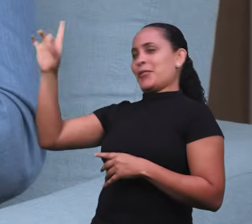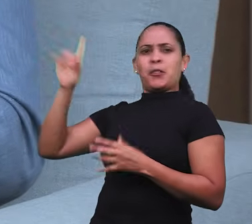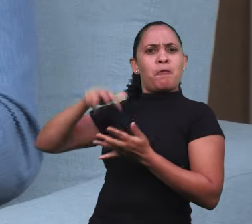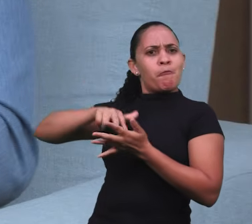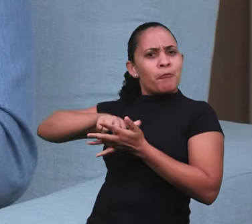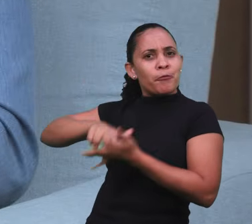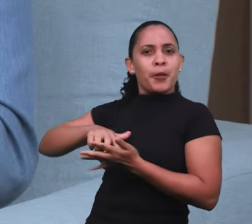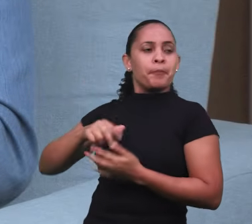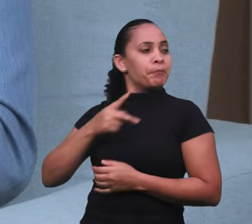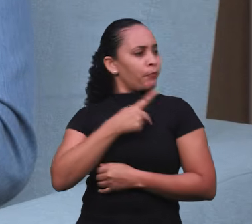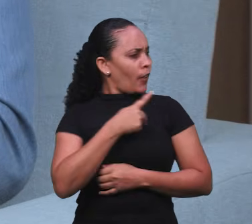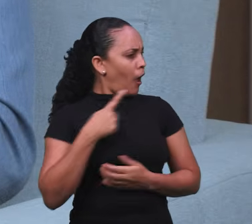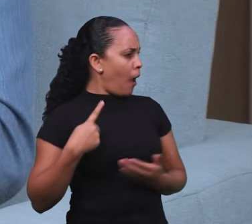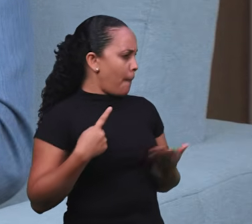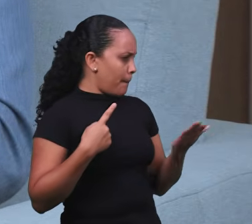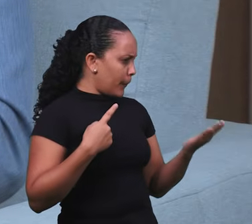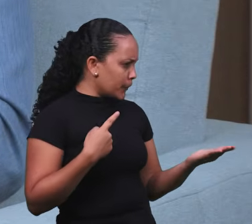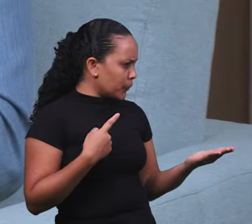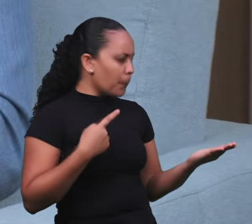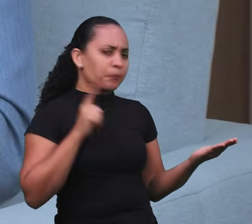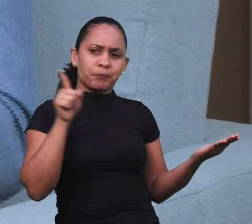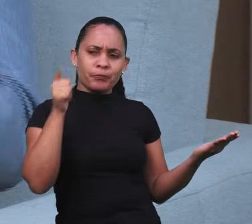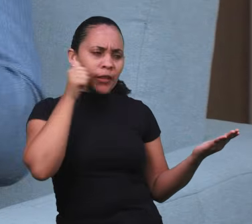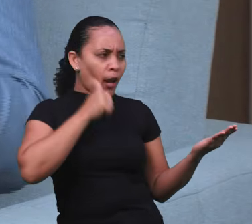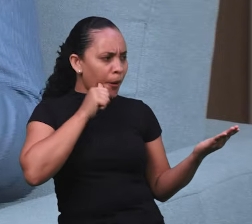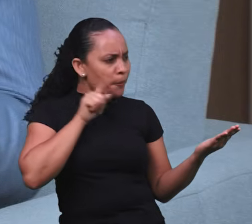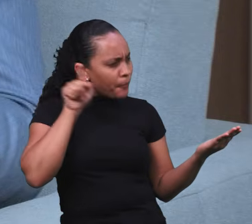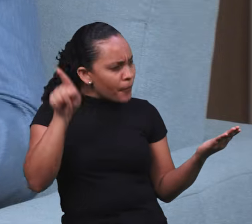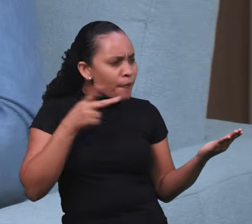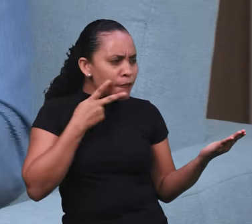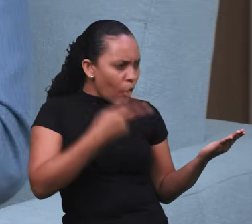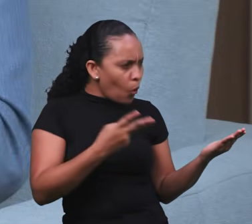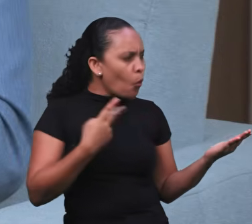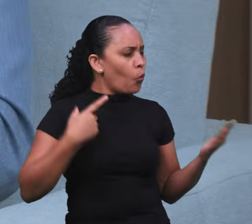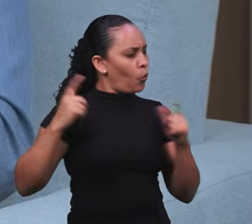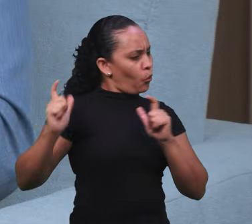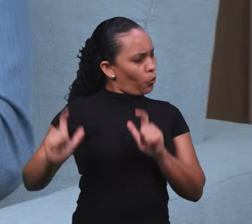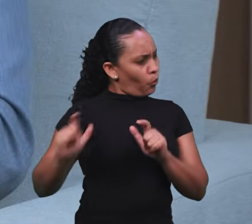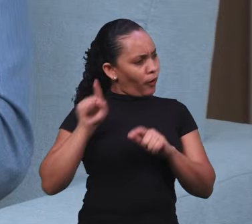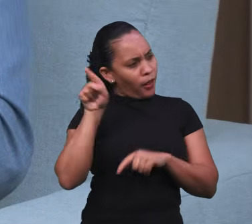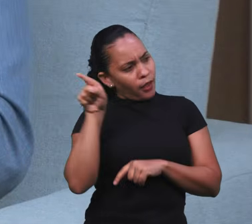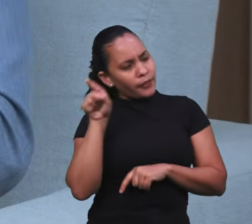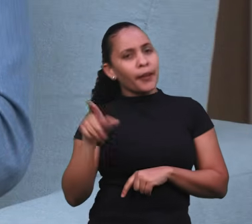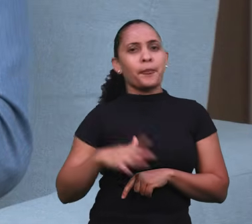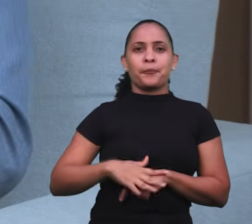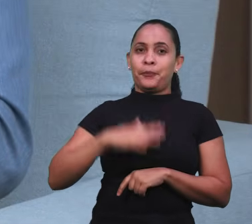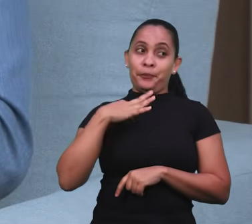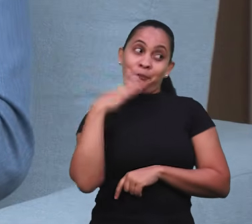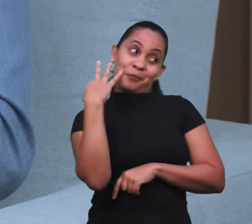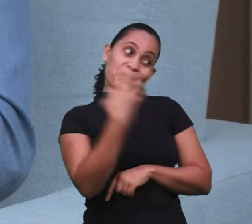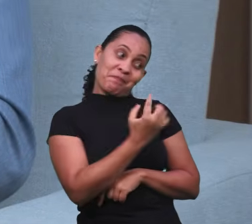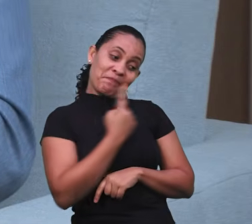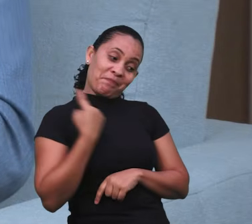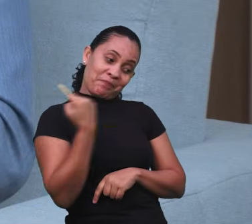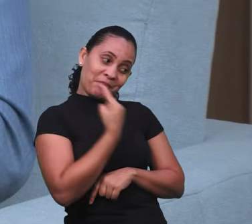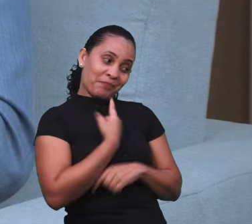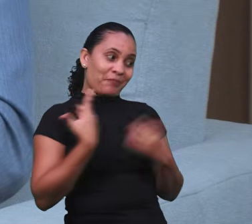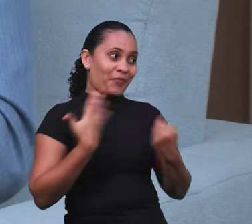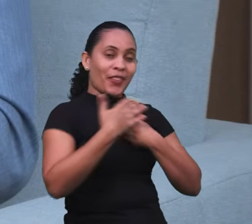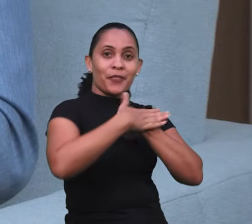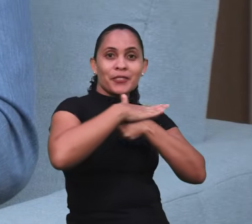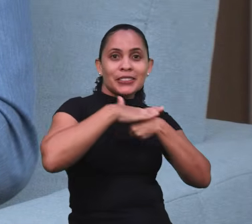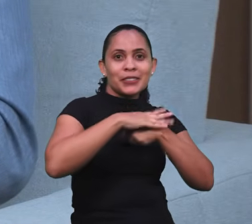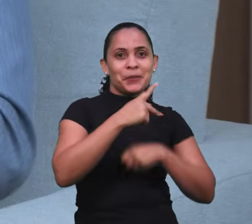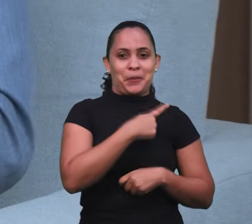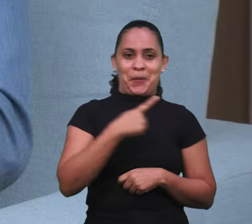presença do Senhor. Pastor Ronieli, a nossa irmã contou aqui de onde ela é, né? E certamente aqui nós